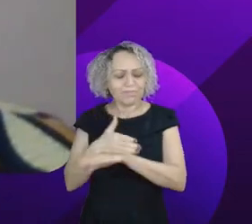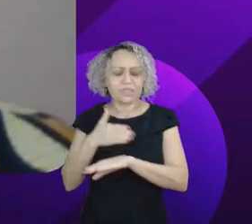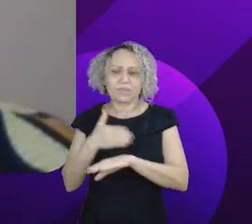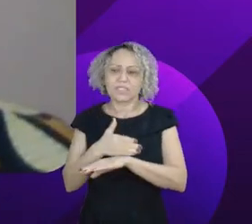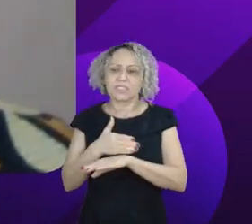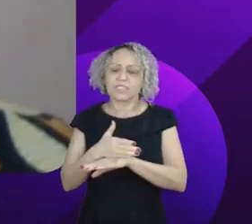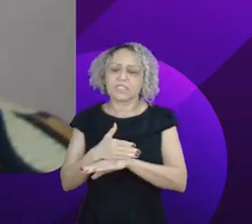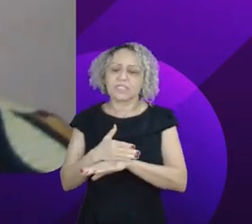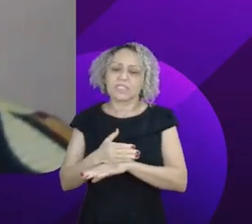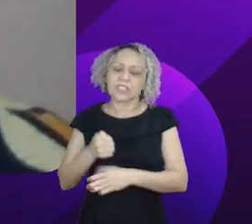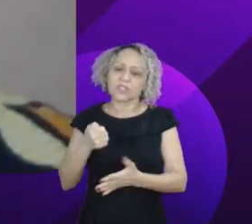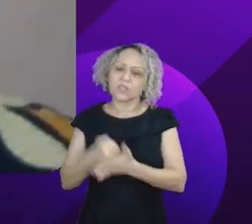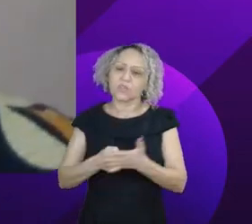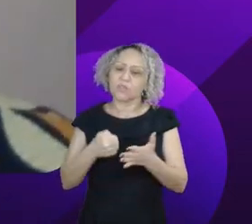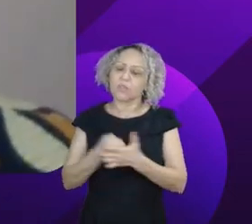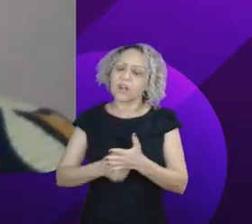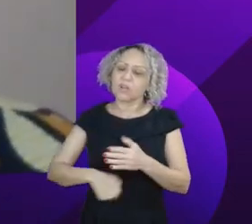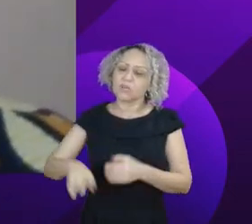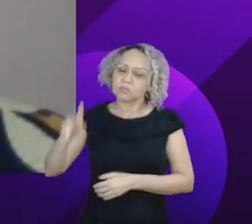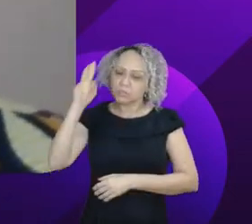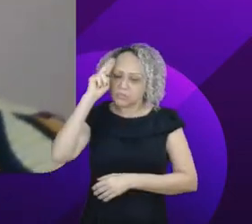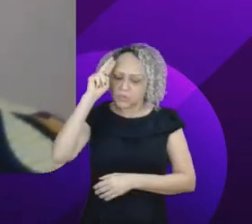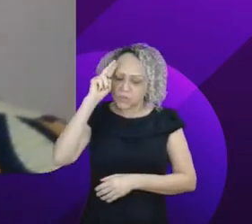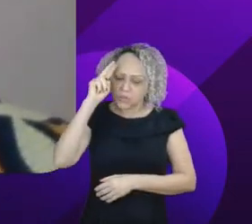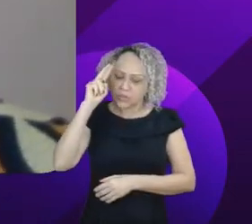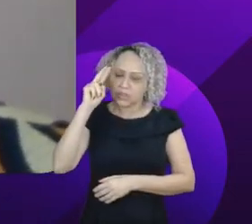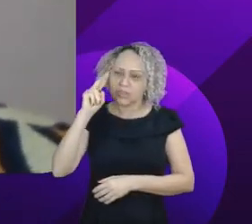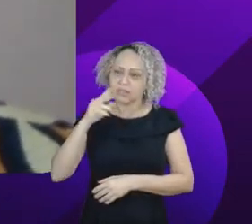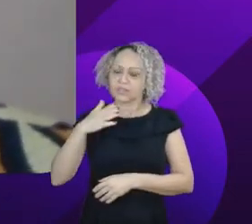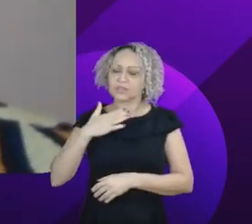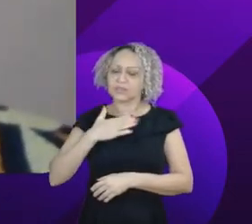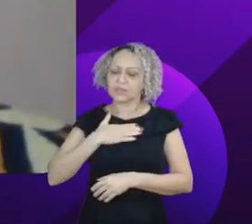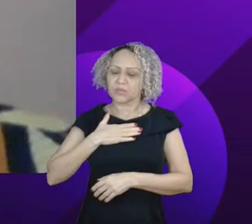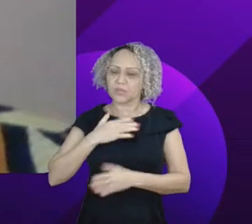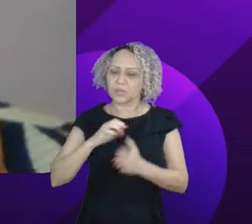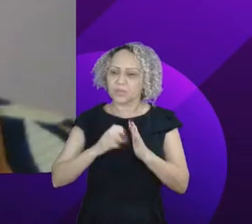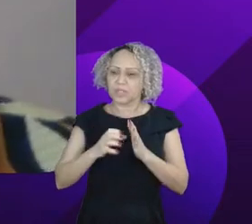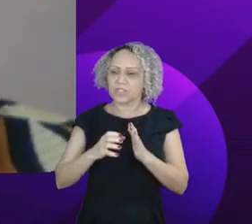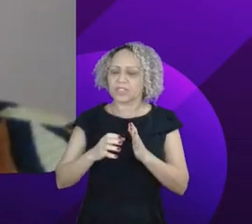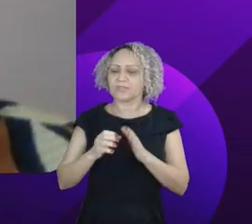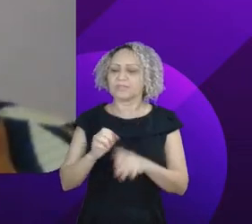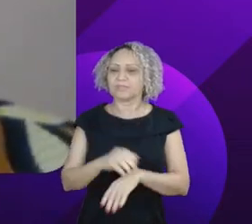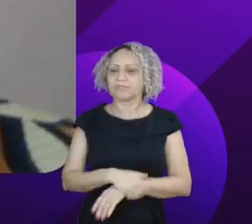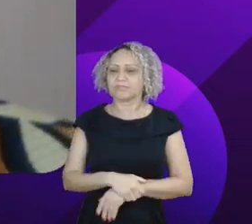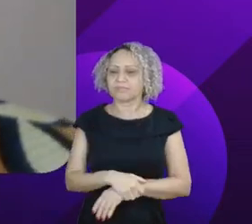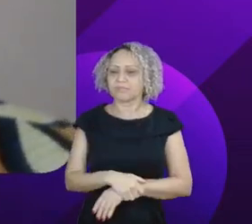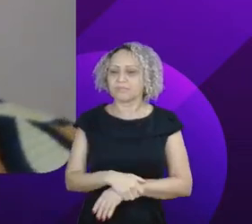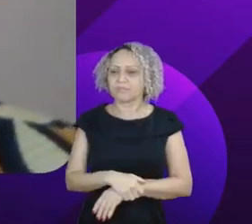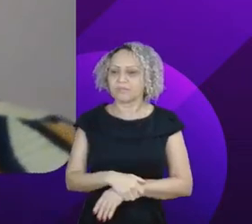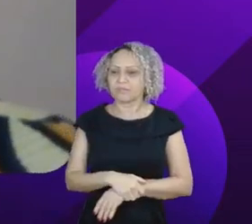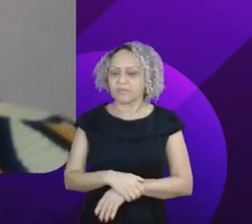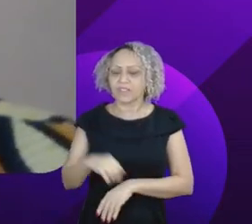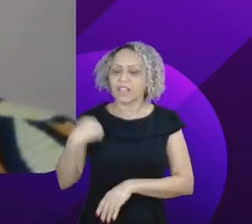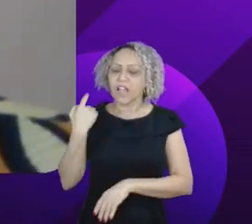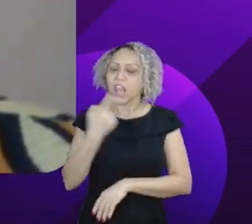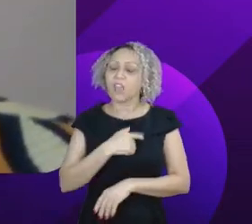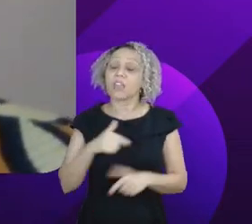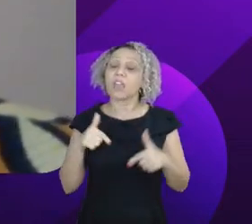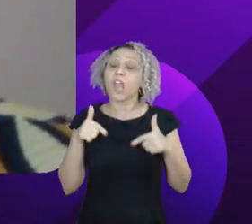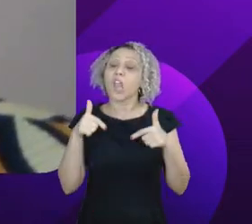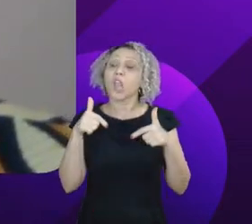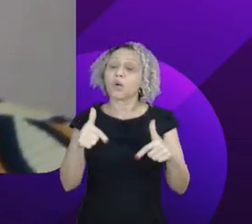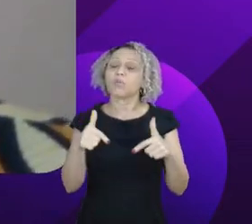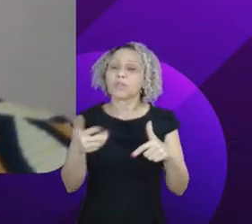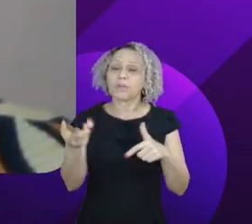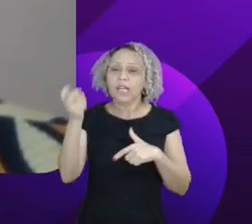histórica, inclusive no partido a que eu pertenço, no meu partido, do PT. Porque a nossa luta